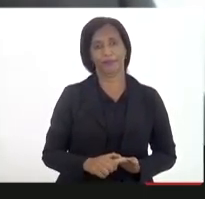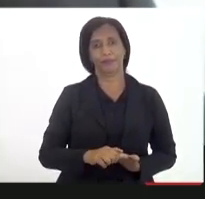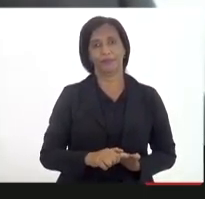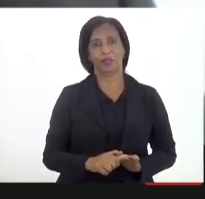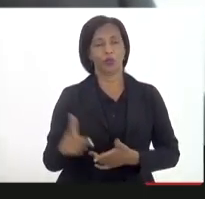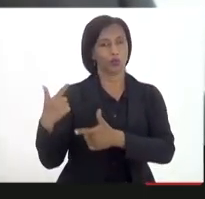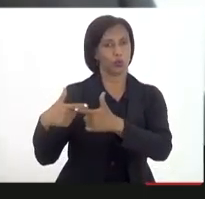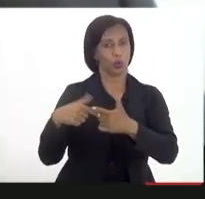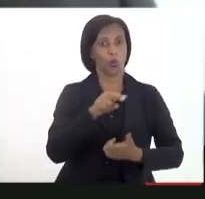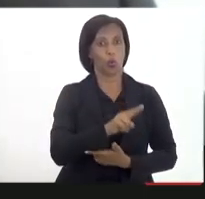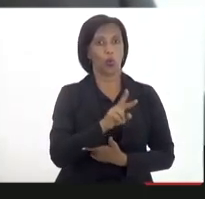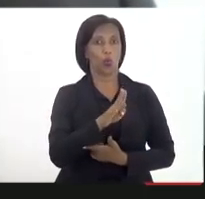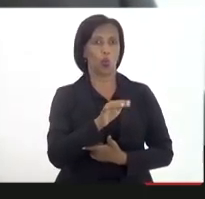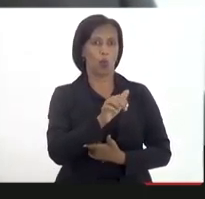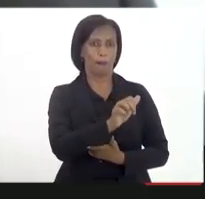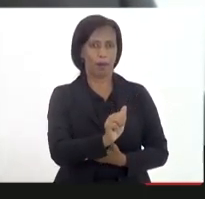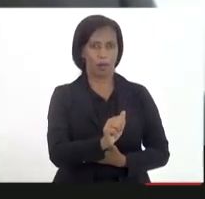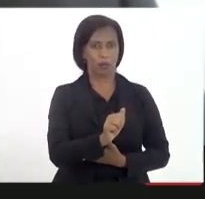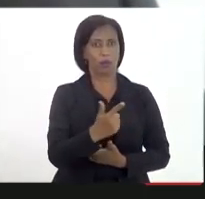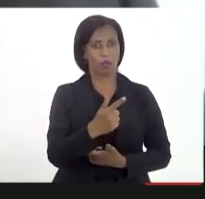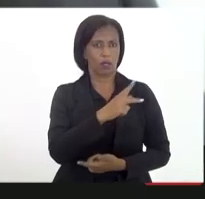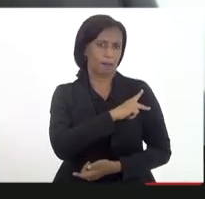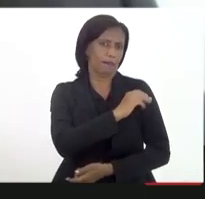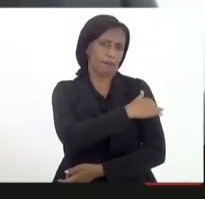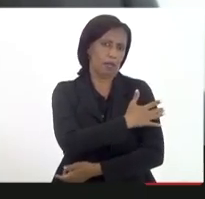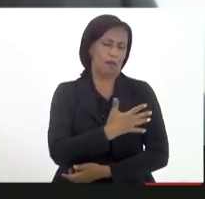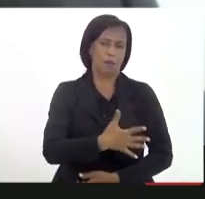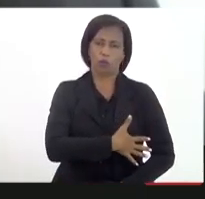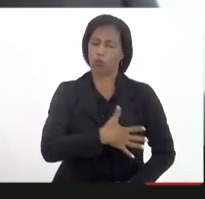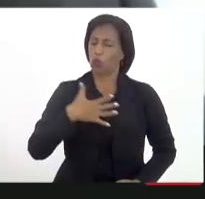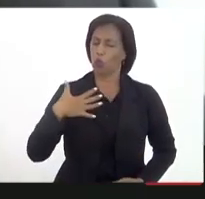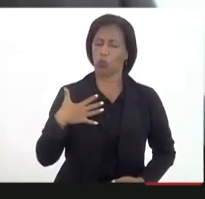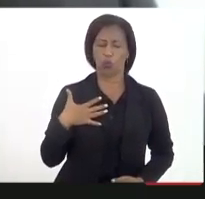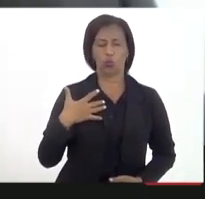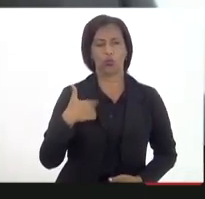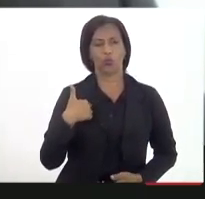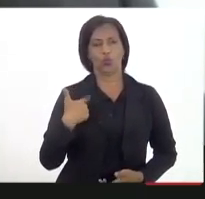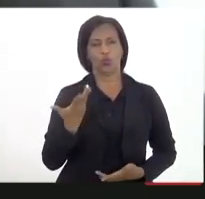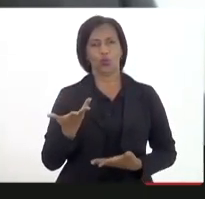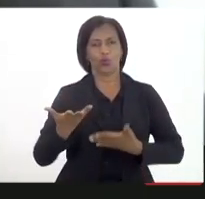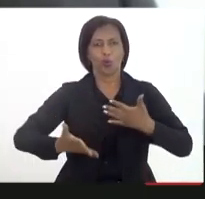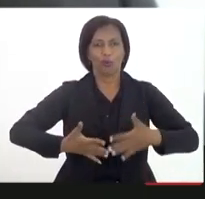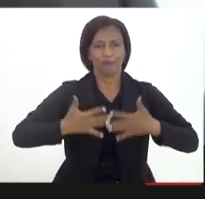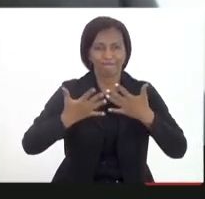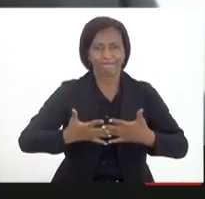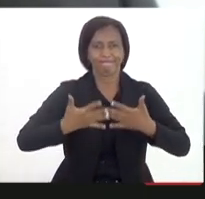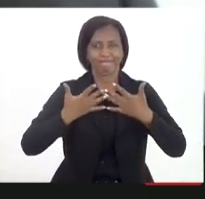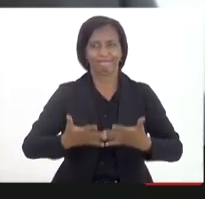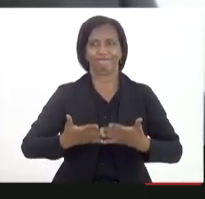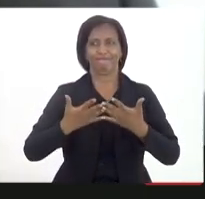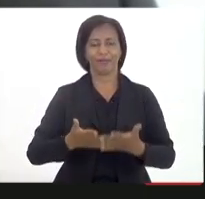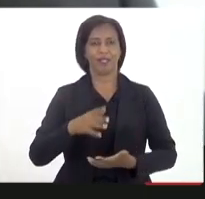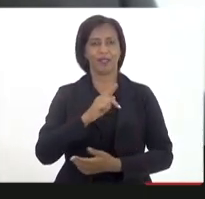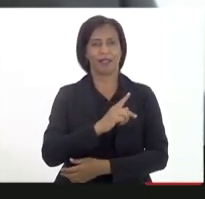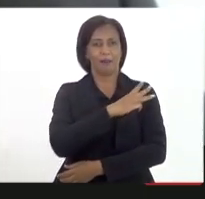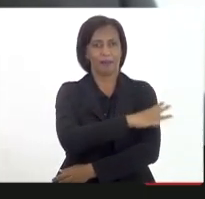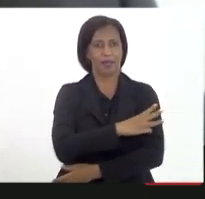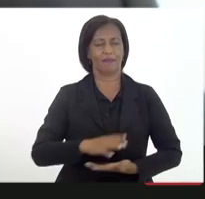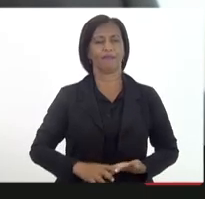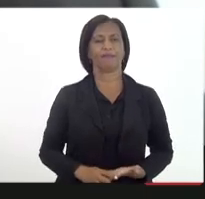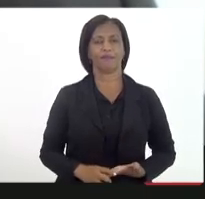EA Polícia Militar cumpre com louvor esse papel com muito orgulho eu sou entusiasta declarado das forças de segurança da nossa Polícia